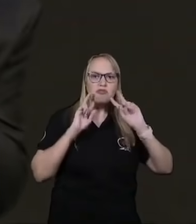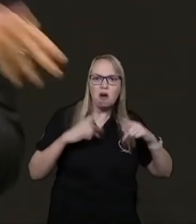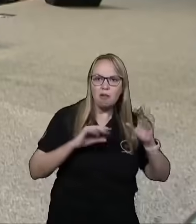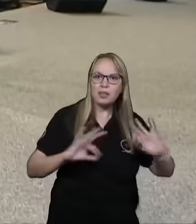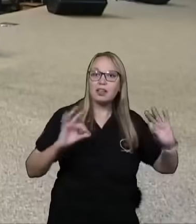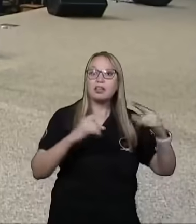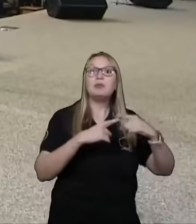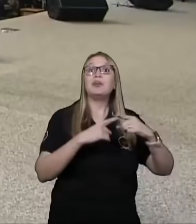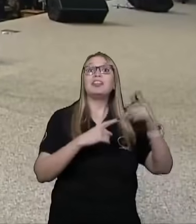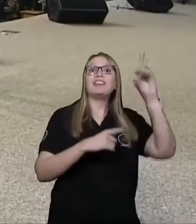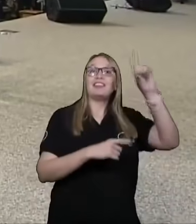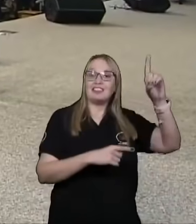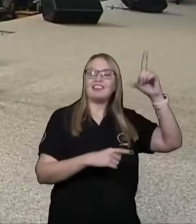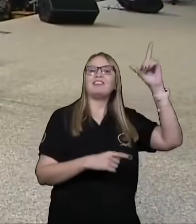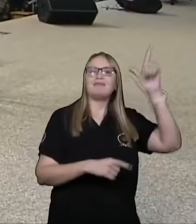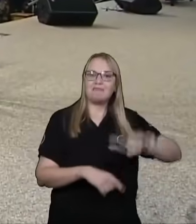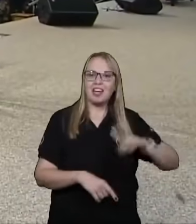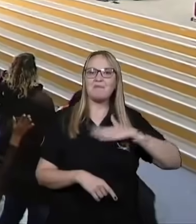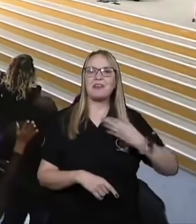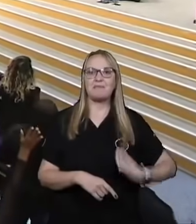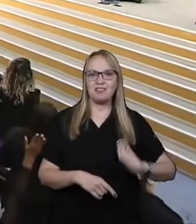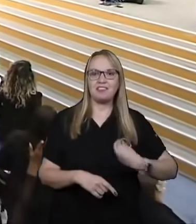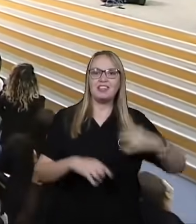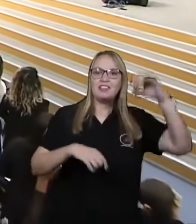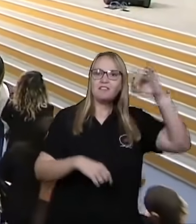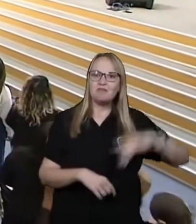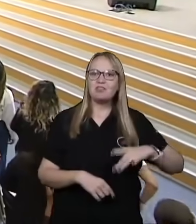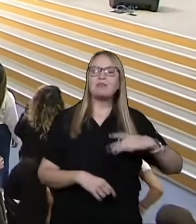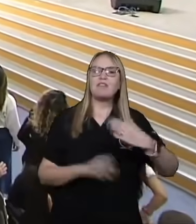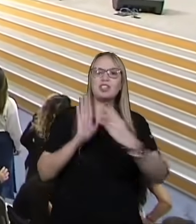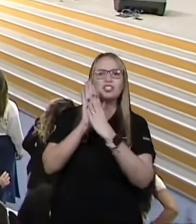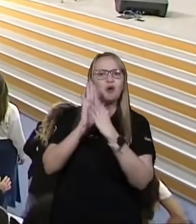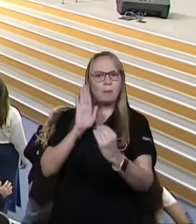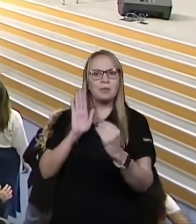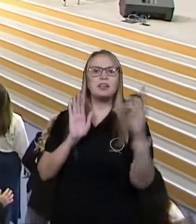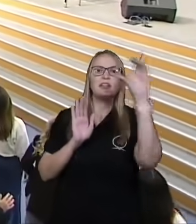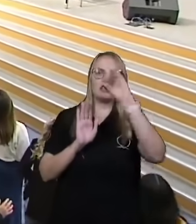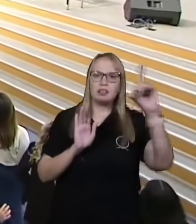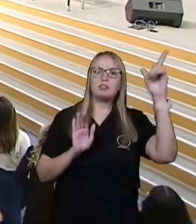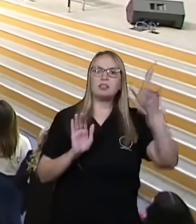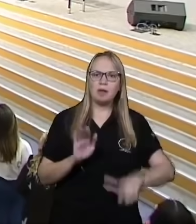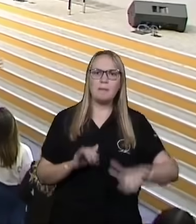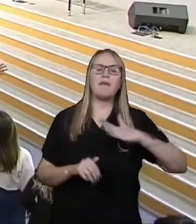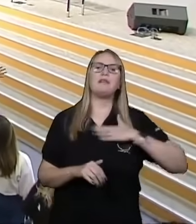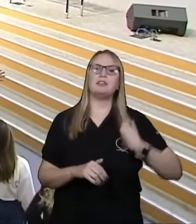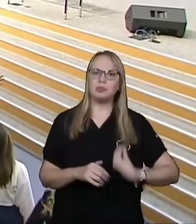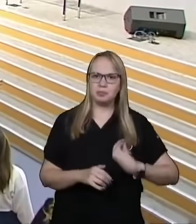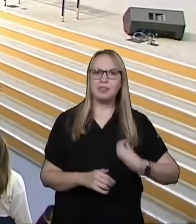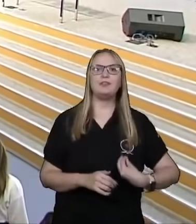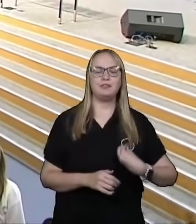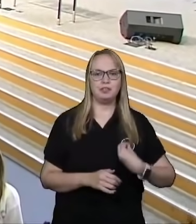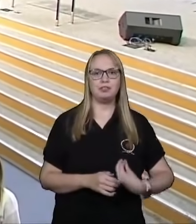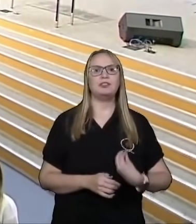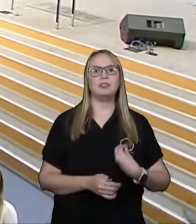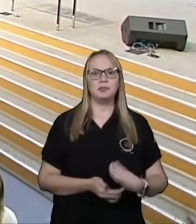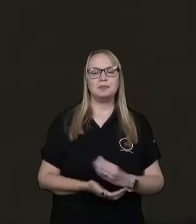porque pela última vez dica com conexão